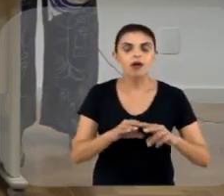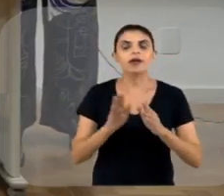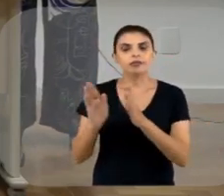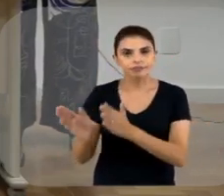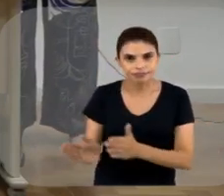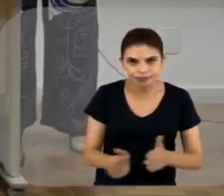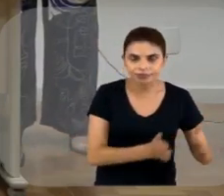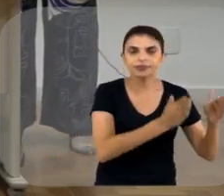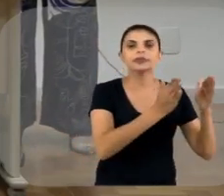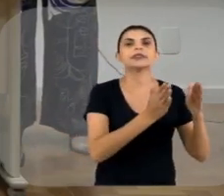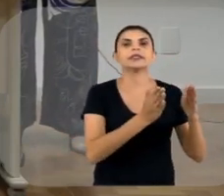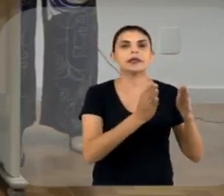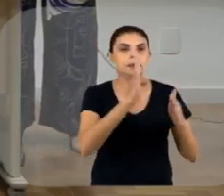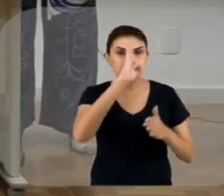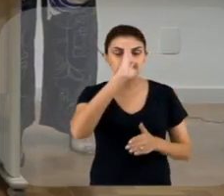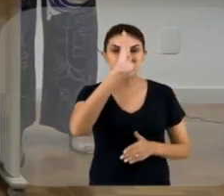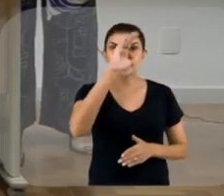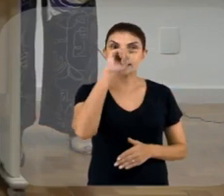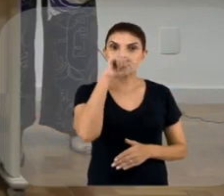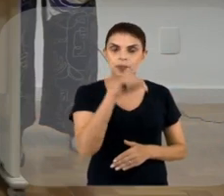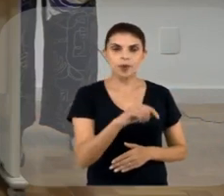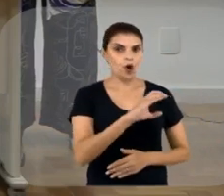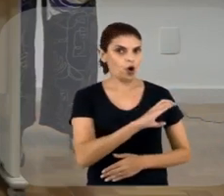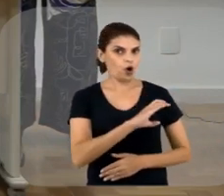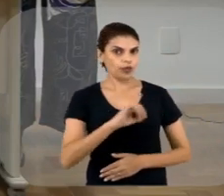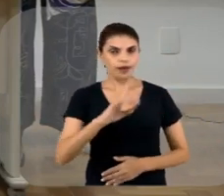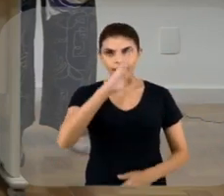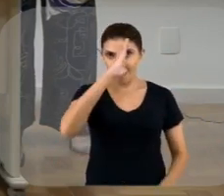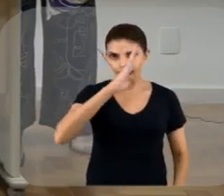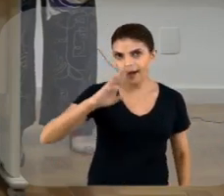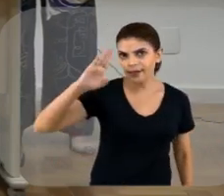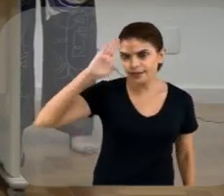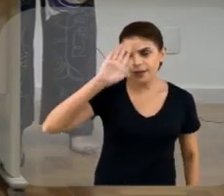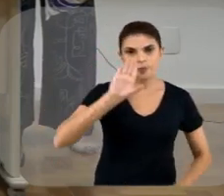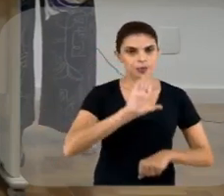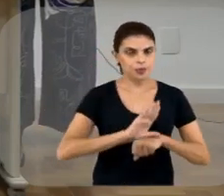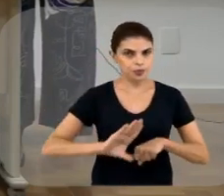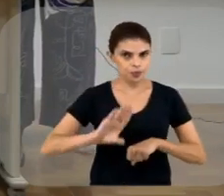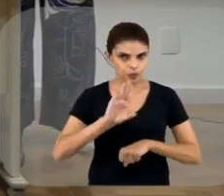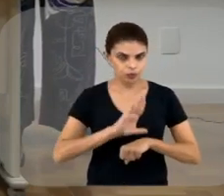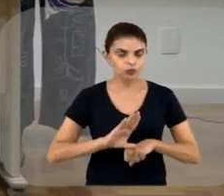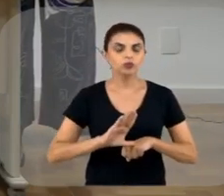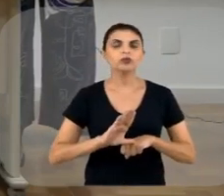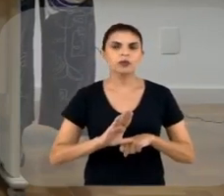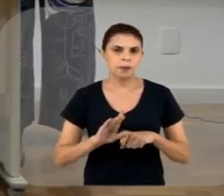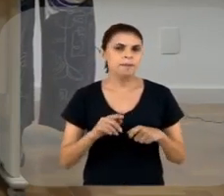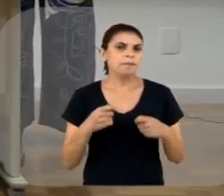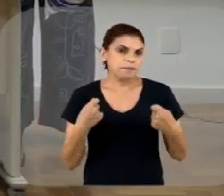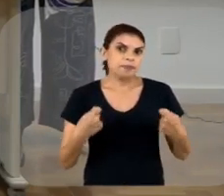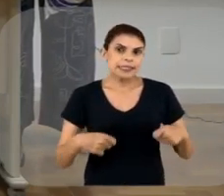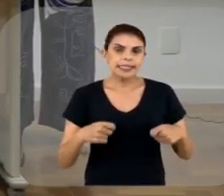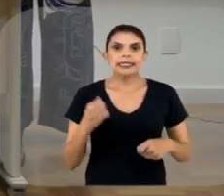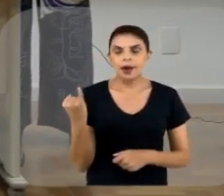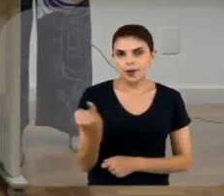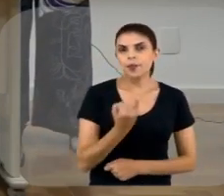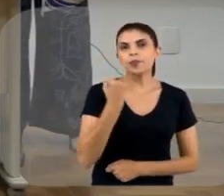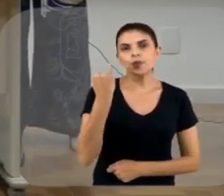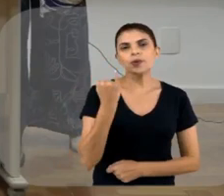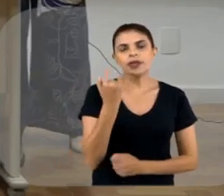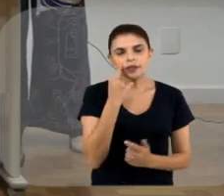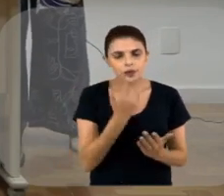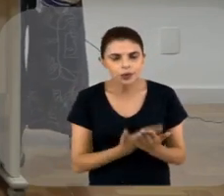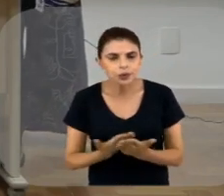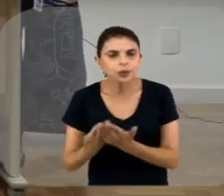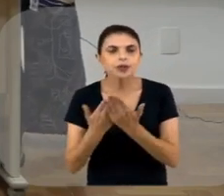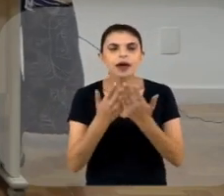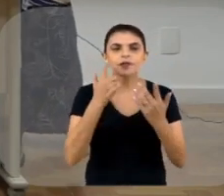que é essa interface principalmente com o coordenador acadêmico do curso, que é quem ele vai